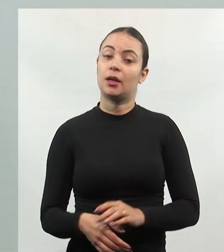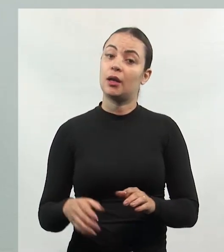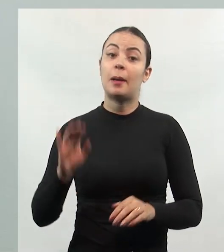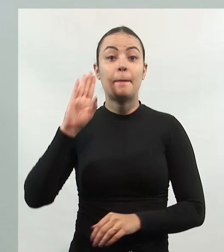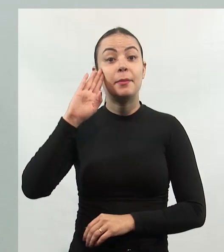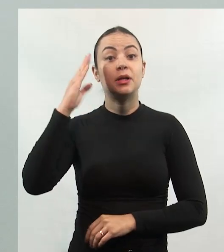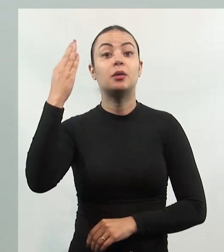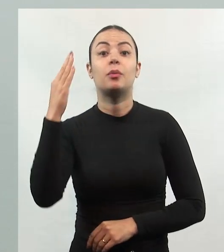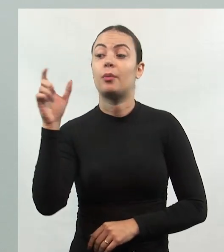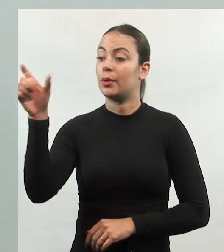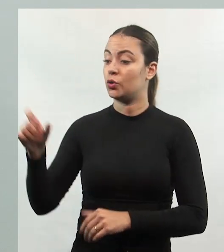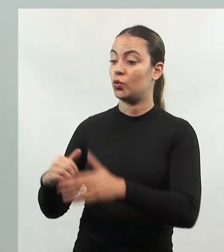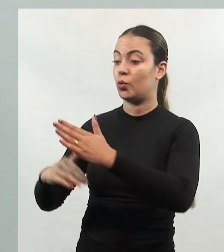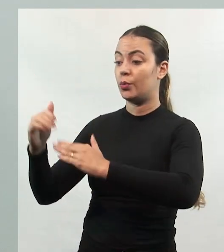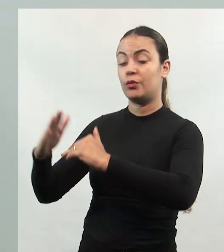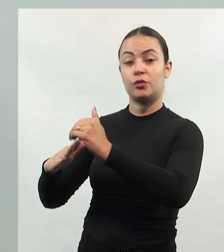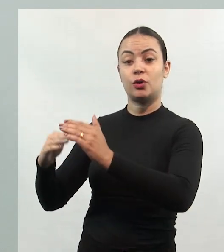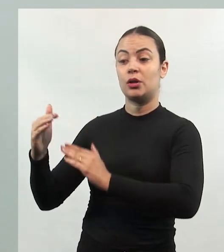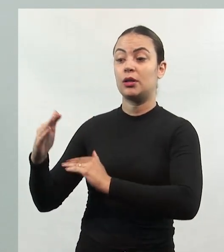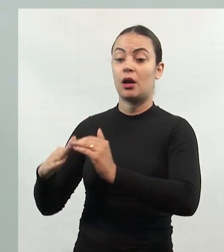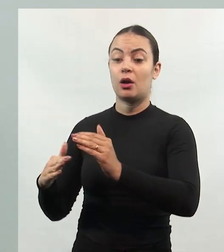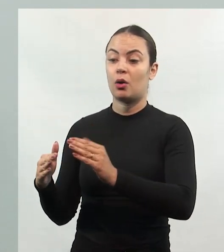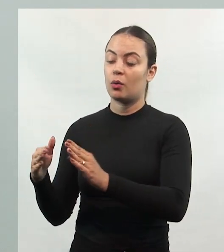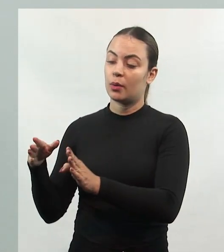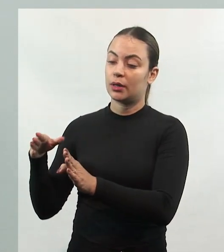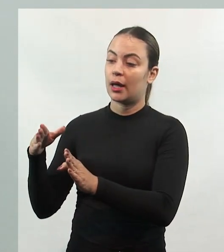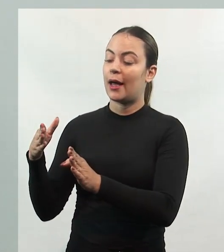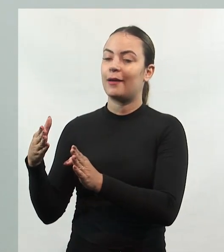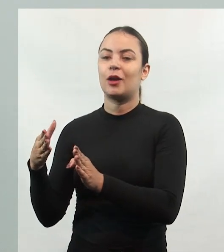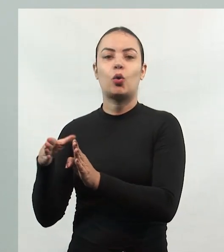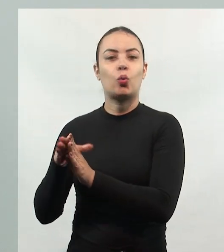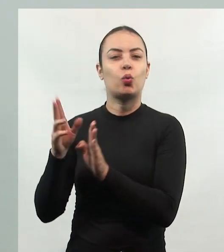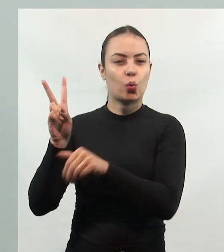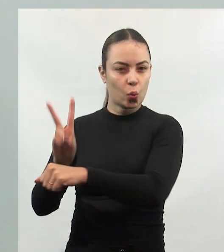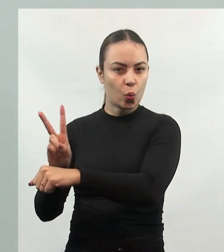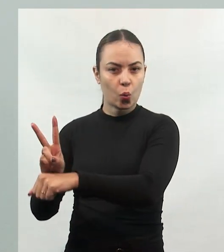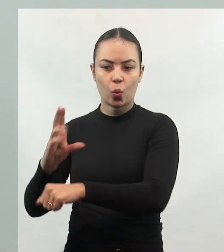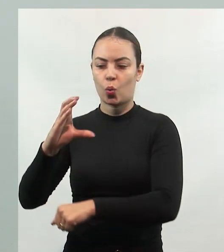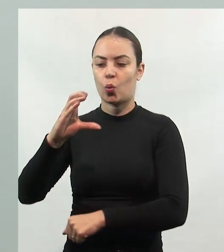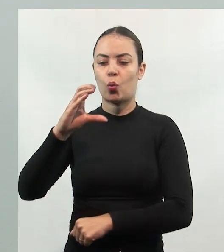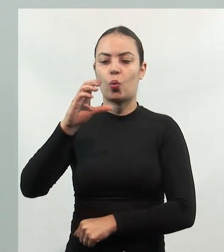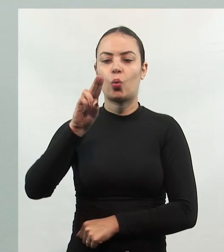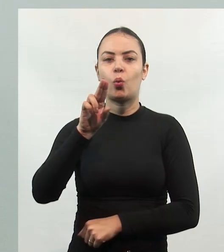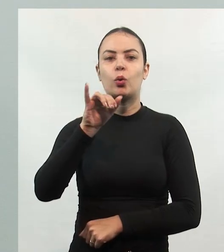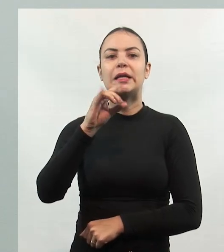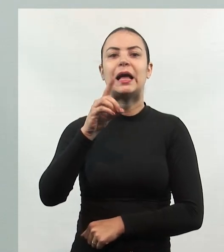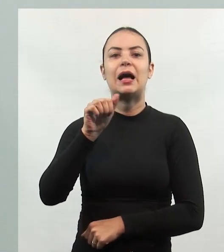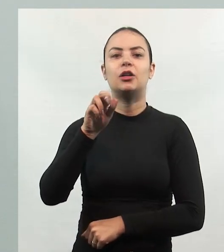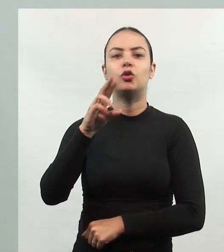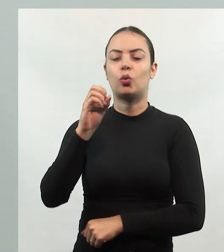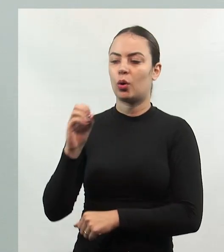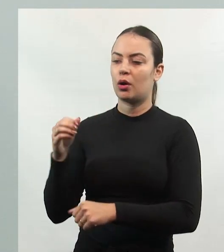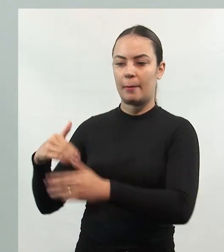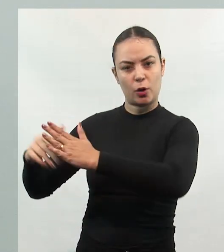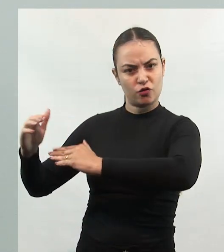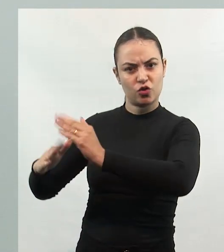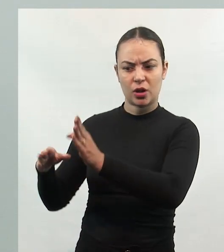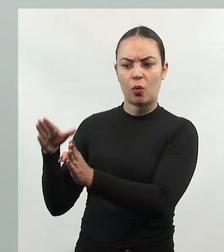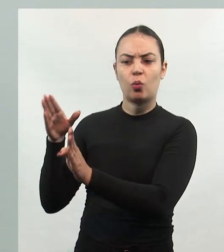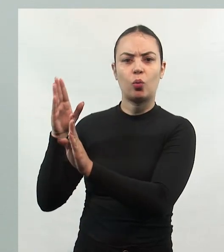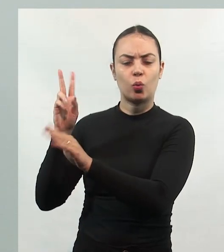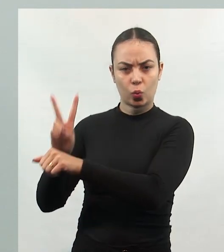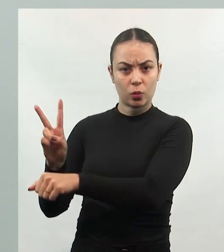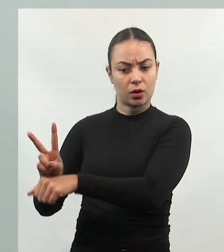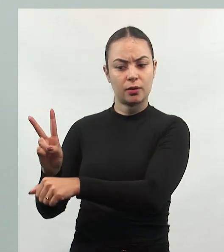uma criança do espectro do autismo, é uma situação atípica que acontece, mas que muitas vezes o professor não está preparado